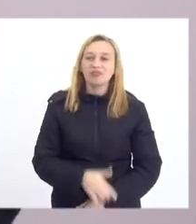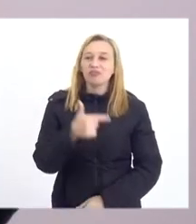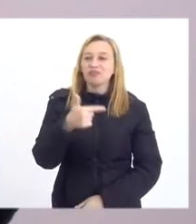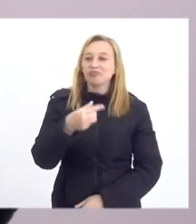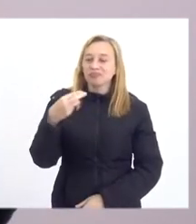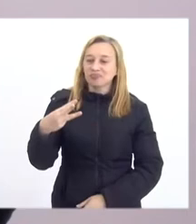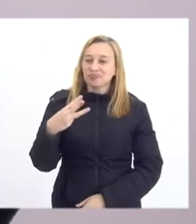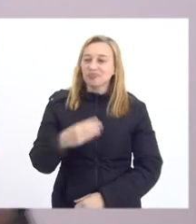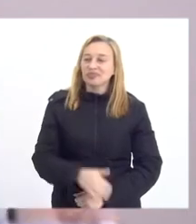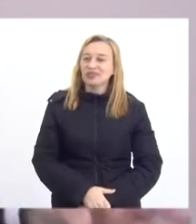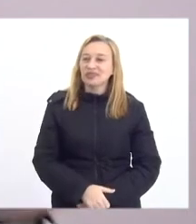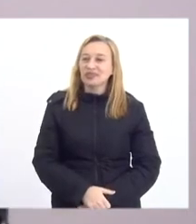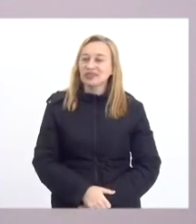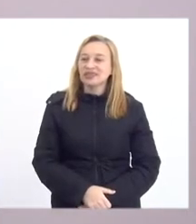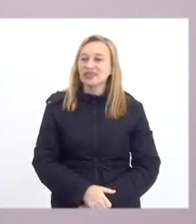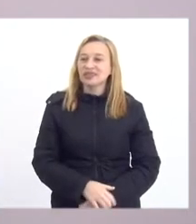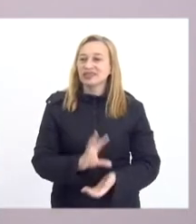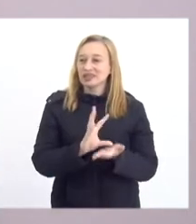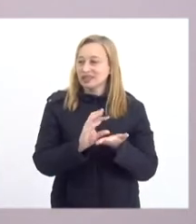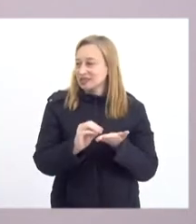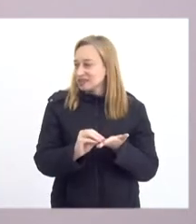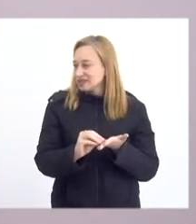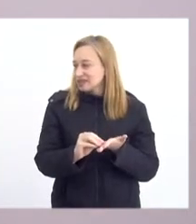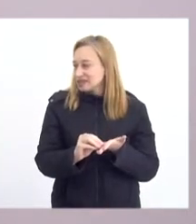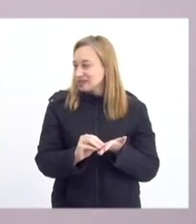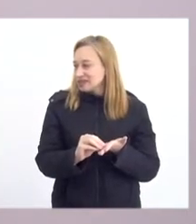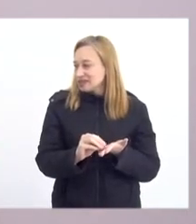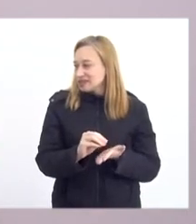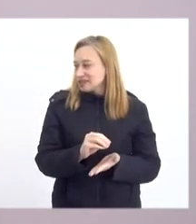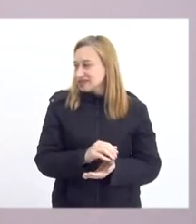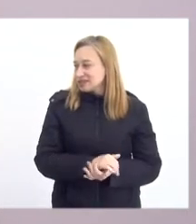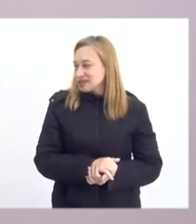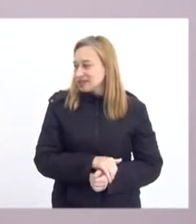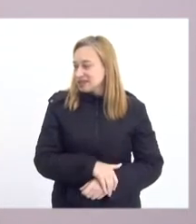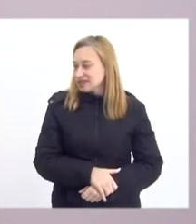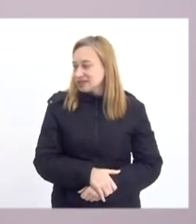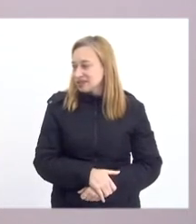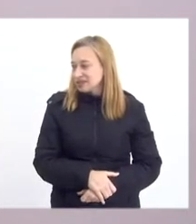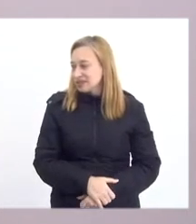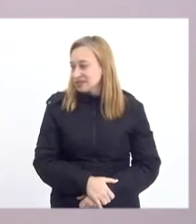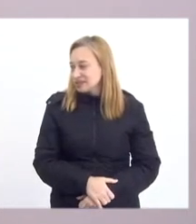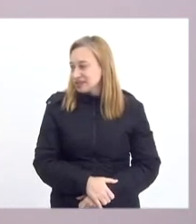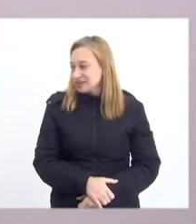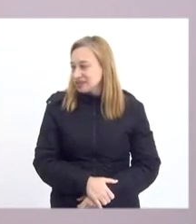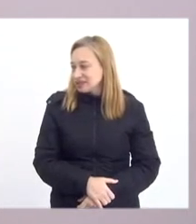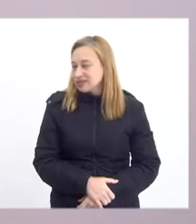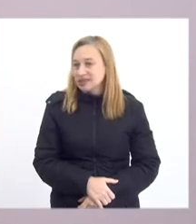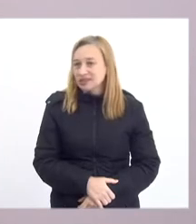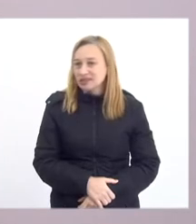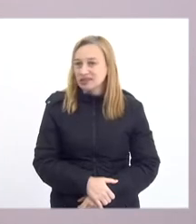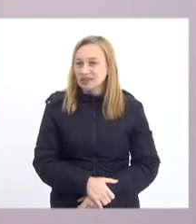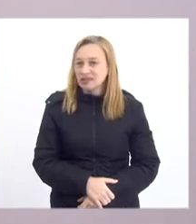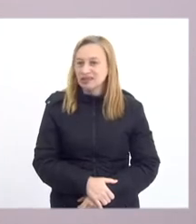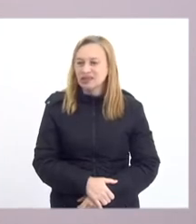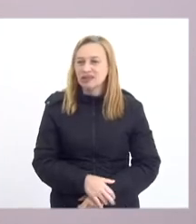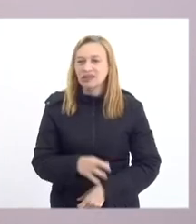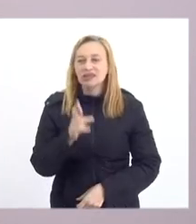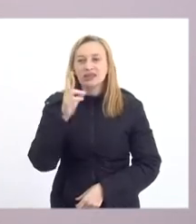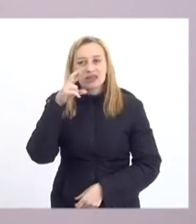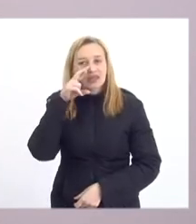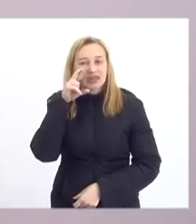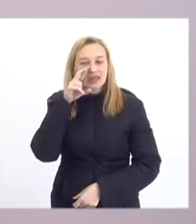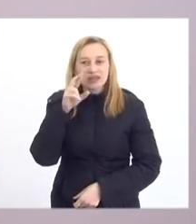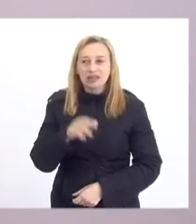23 da pauta. Projeto de lei 4710-2021, autoria do deputado Rosane Félix.